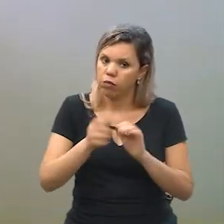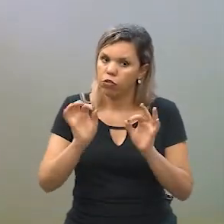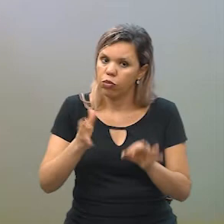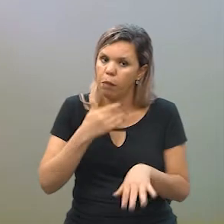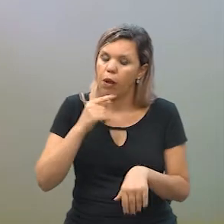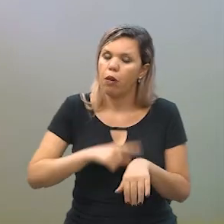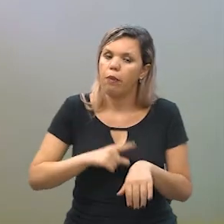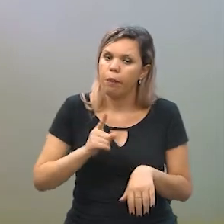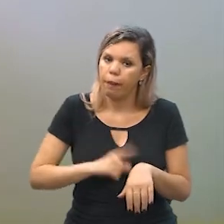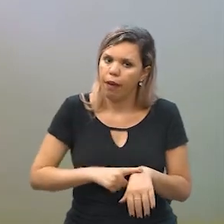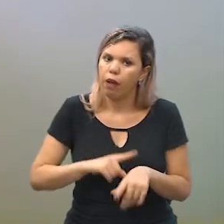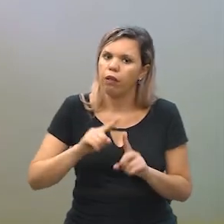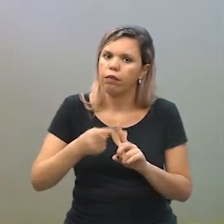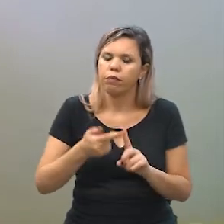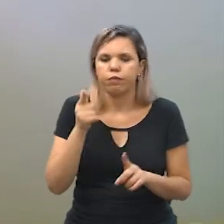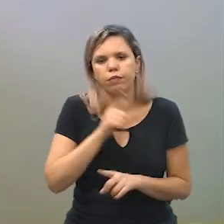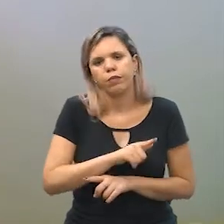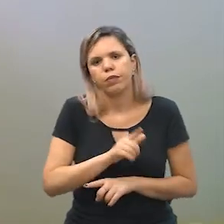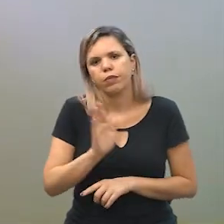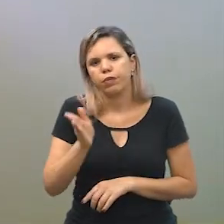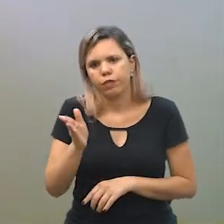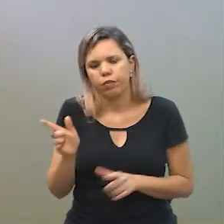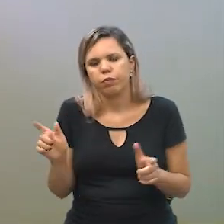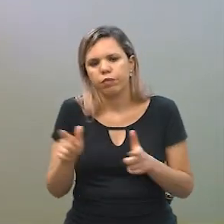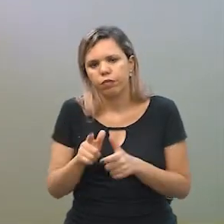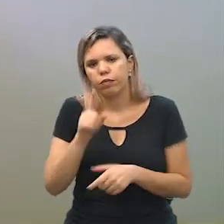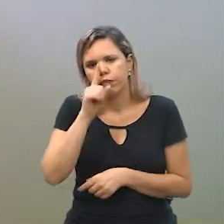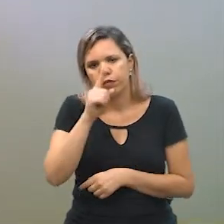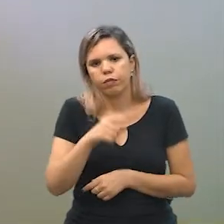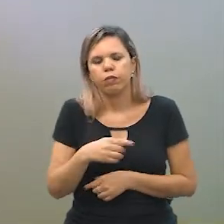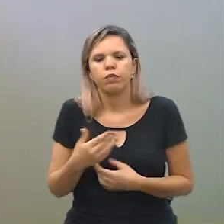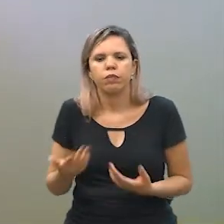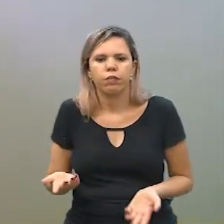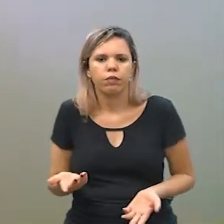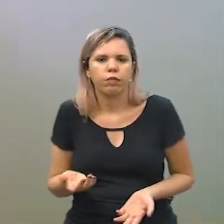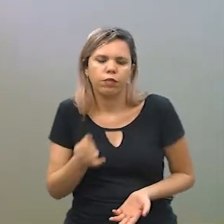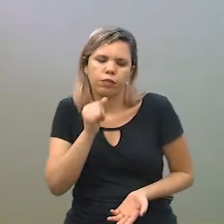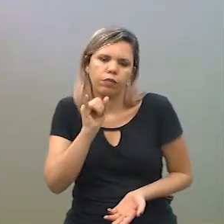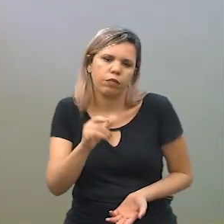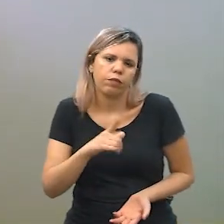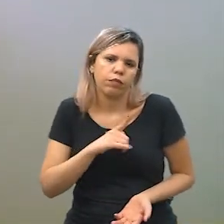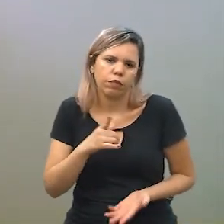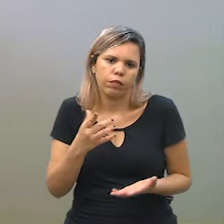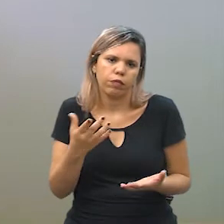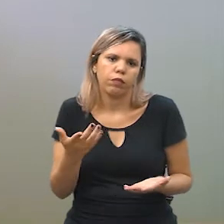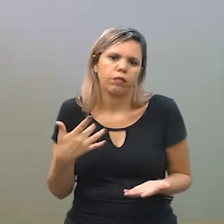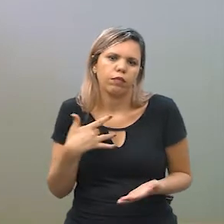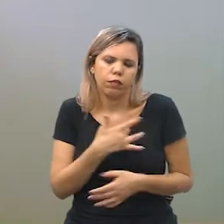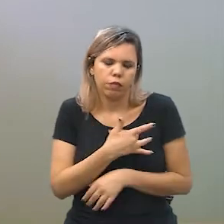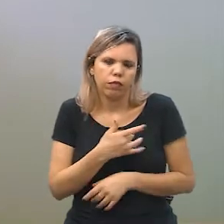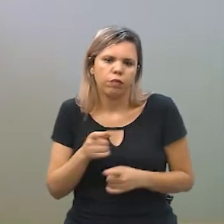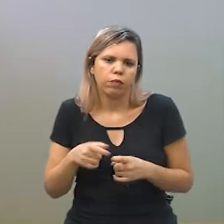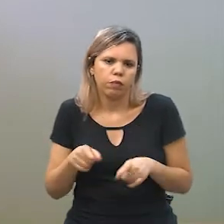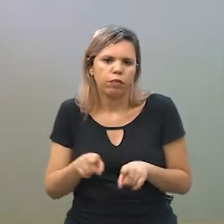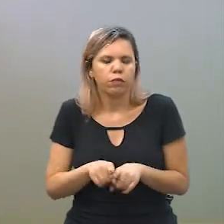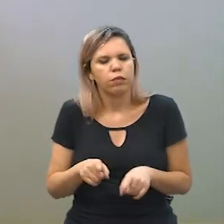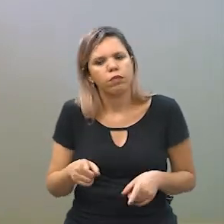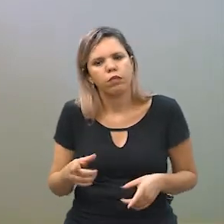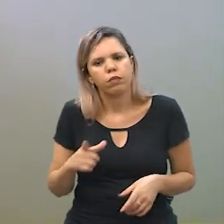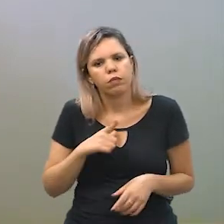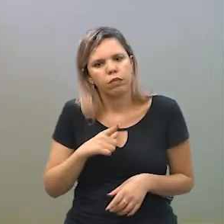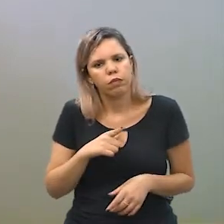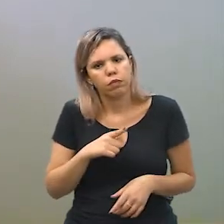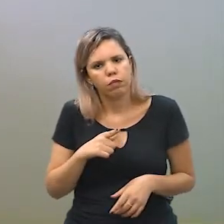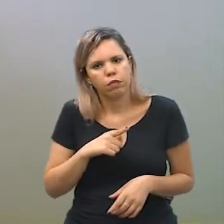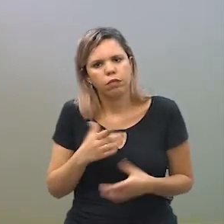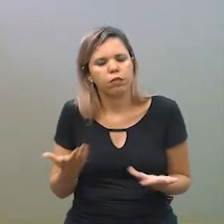melhor momento e engravidar. Isso já reduz, tá? Se eu tiver uma boa atenção pré-natal também.